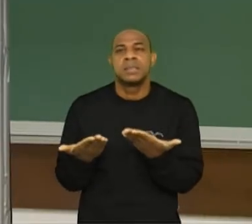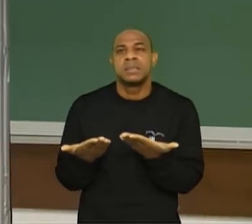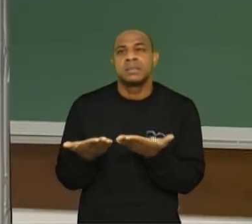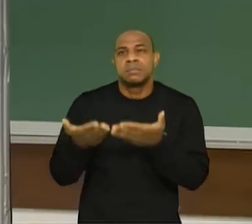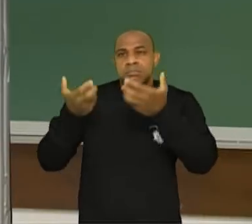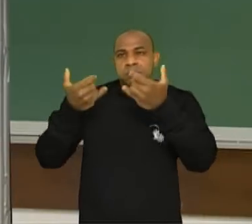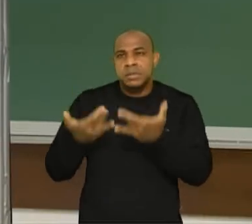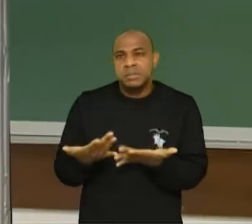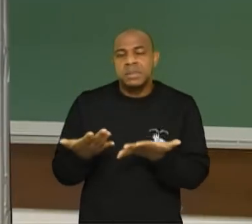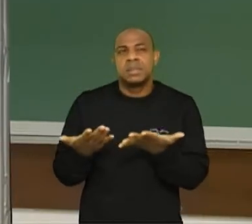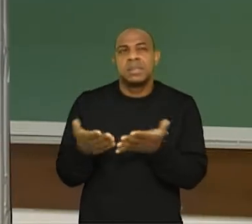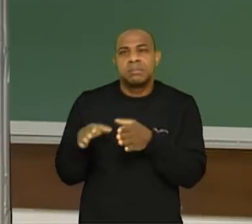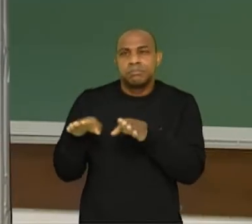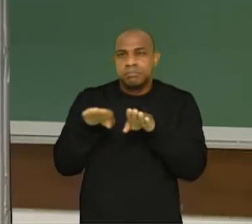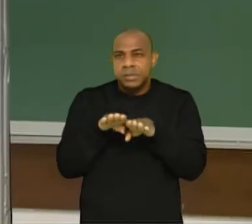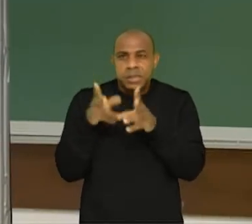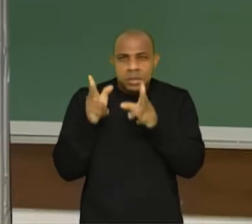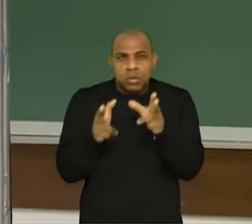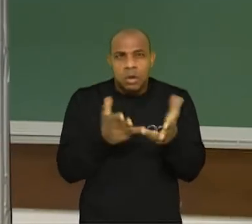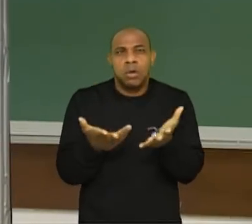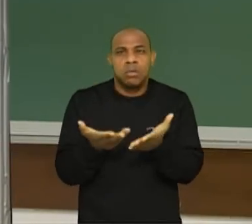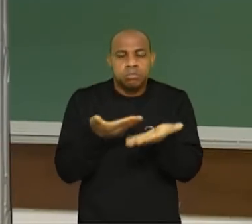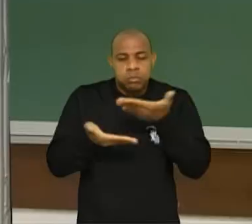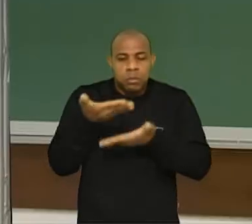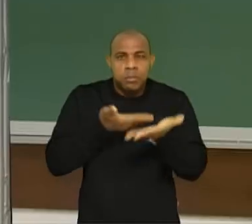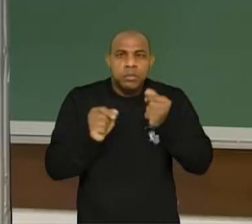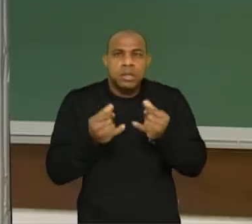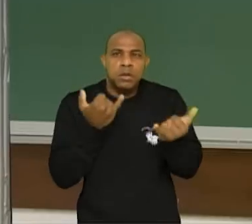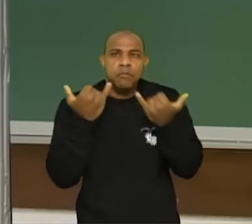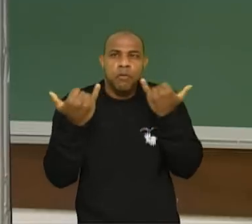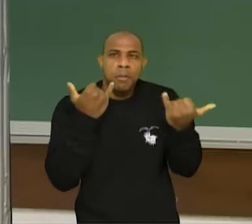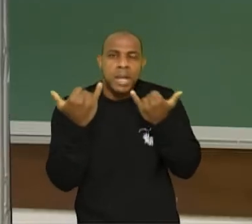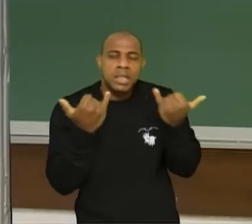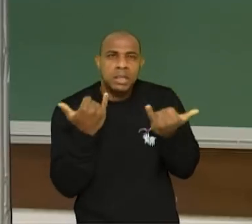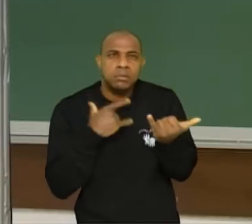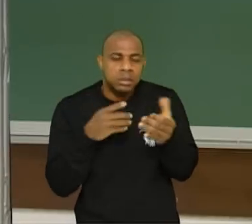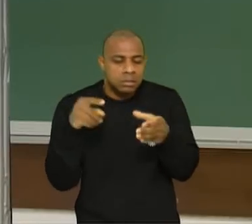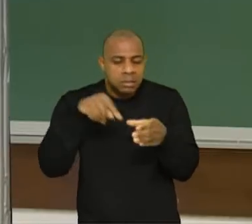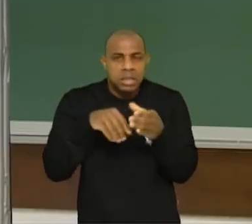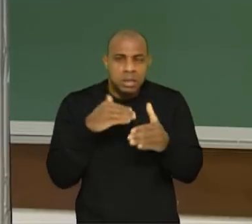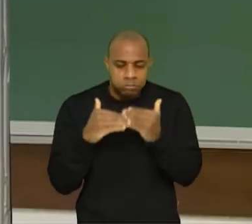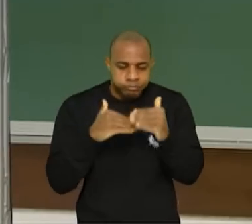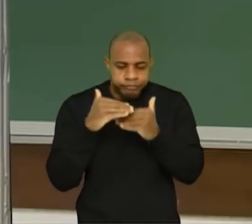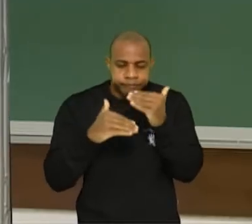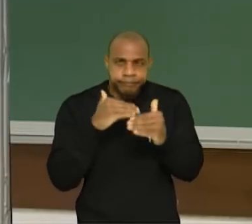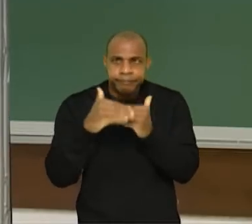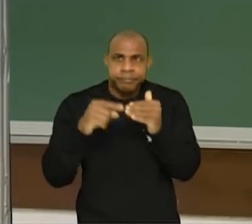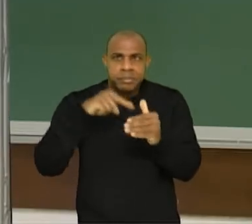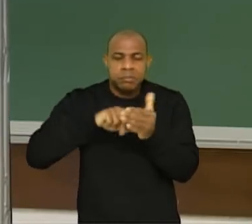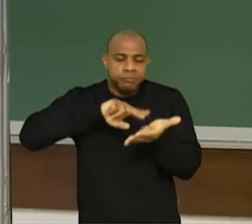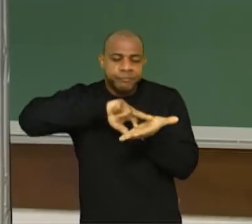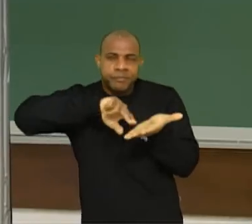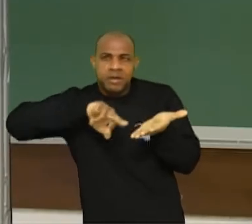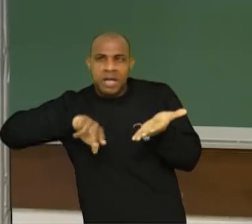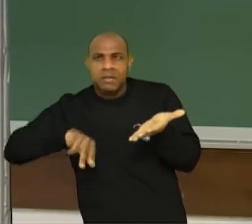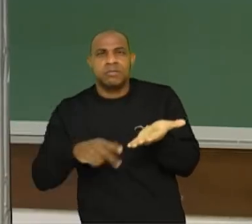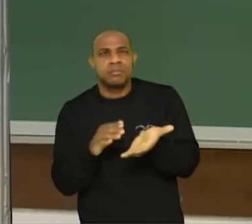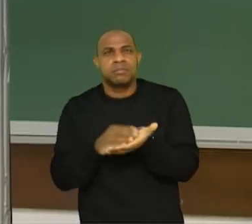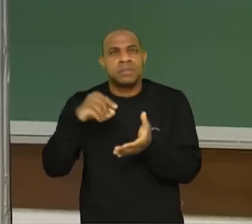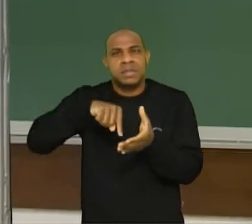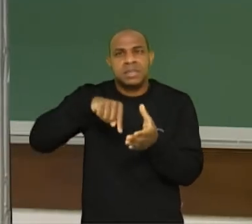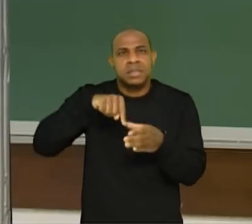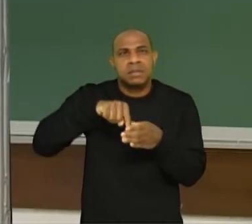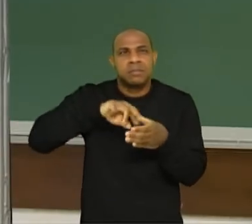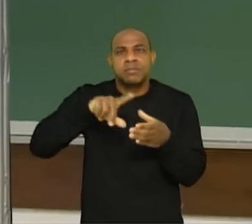entre si, elas compartilham informações, elas desenvolvem as mesmas funções, né, funções semelhantes, e